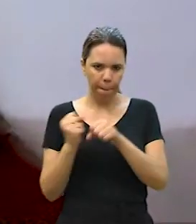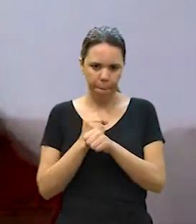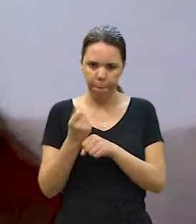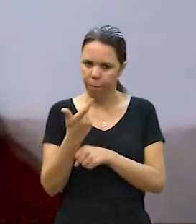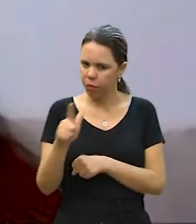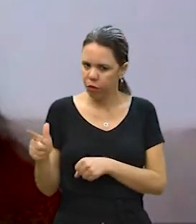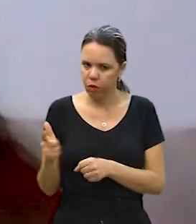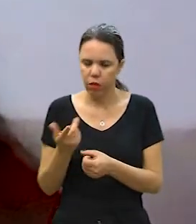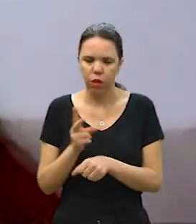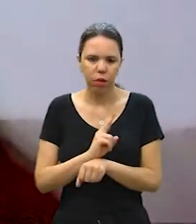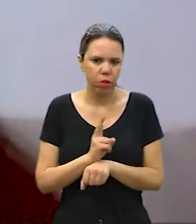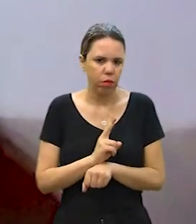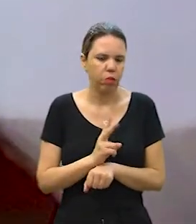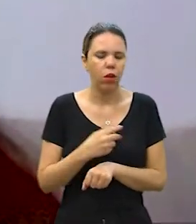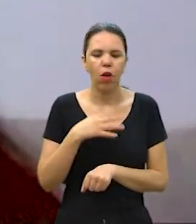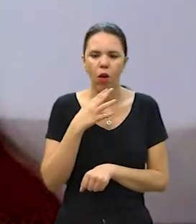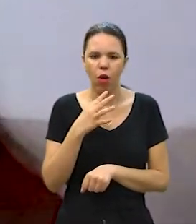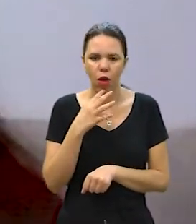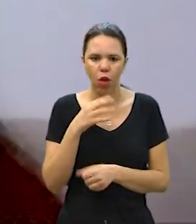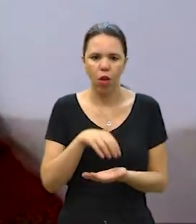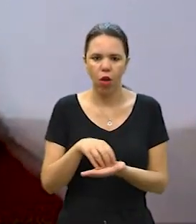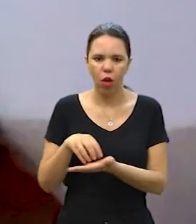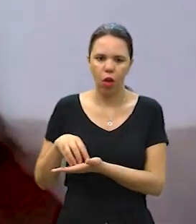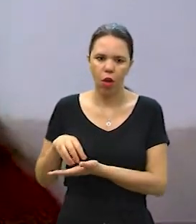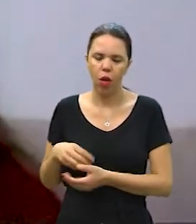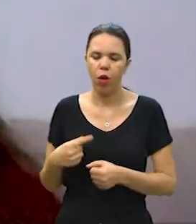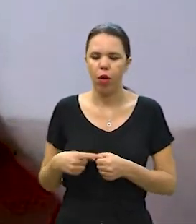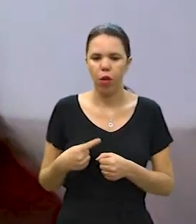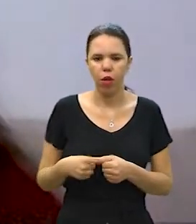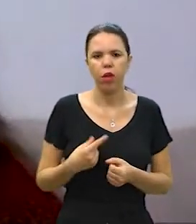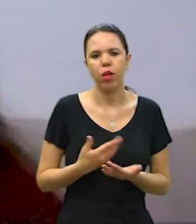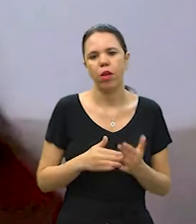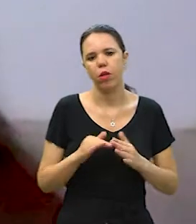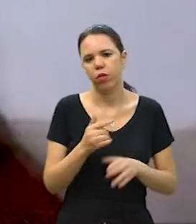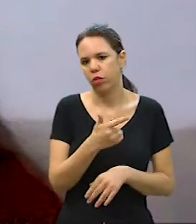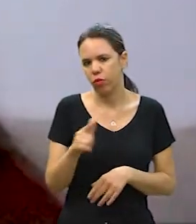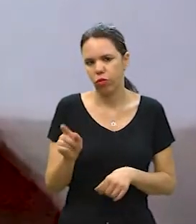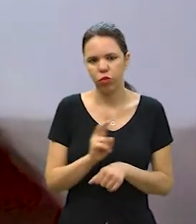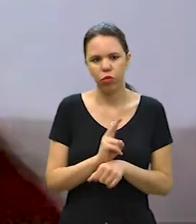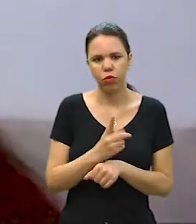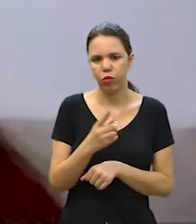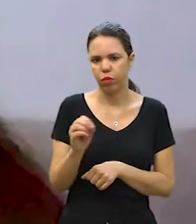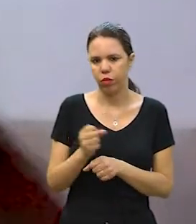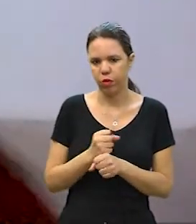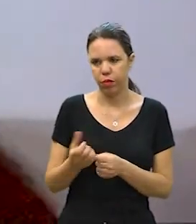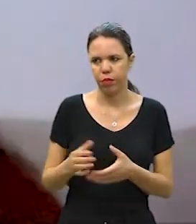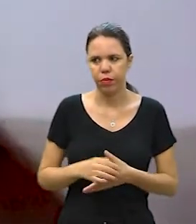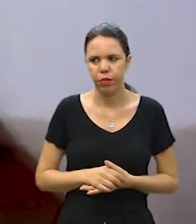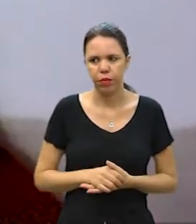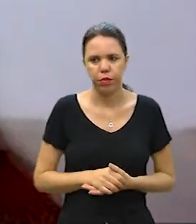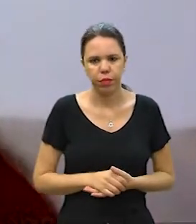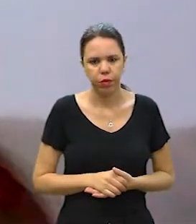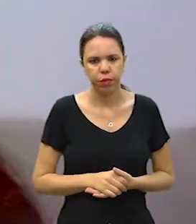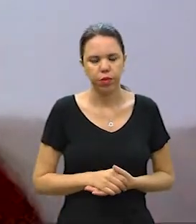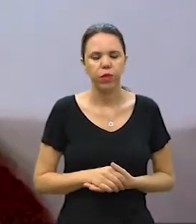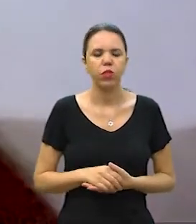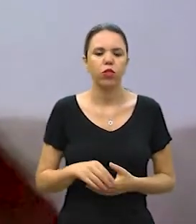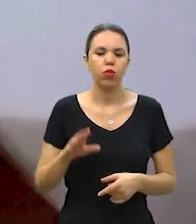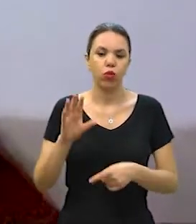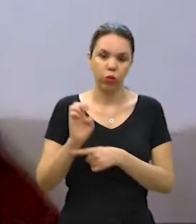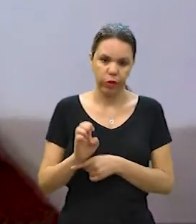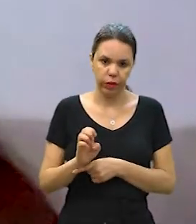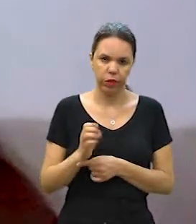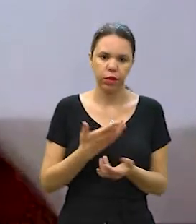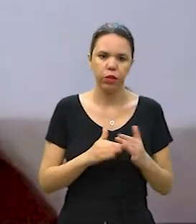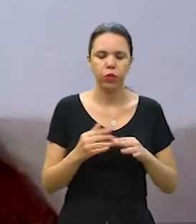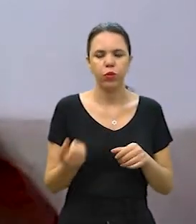tem um inspetor. Né? A gente conhece na rede municipal escolas que não têm inspetor há mais de 10 anos. Na rede estadual, assim